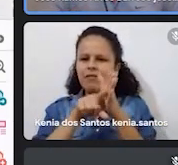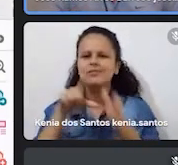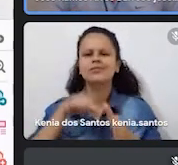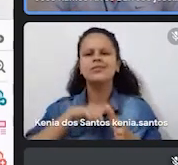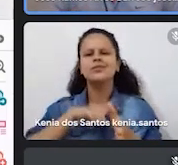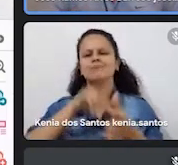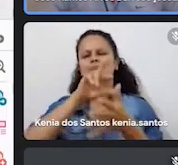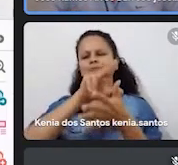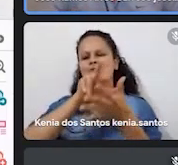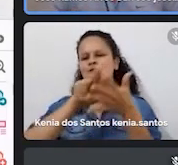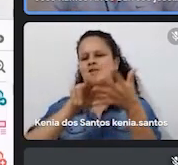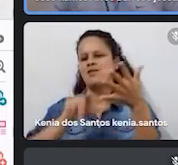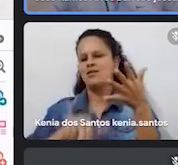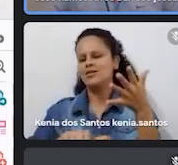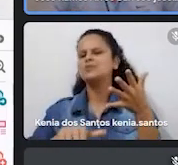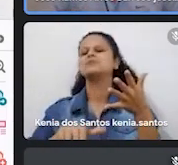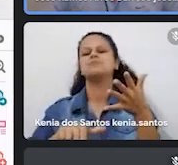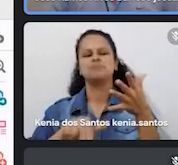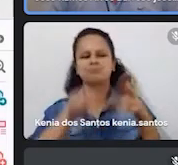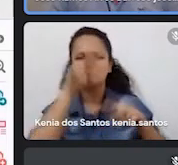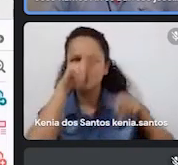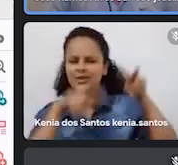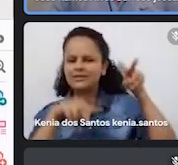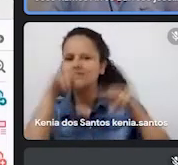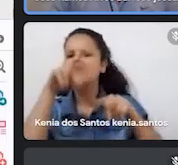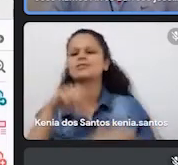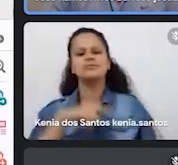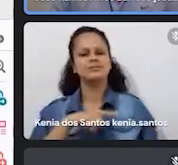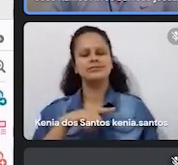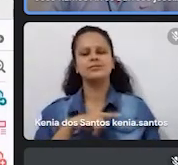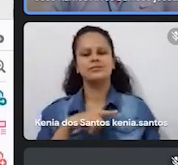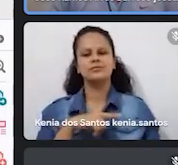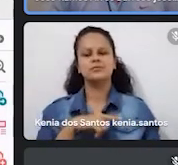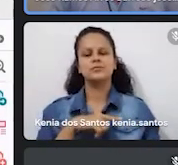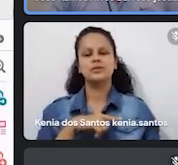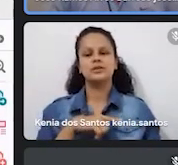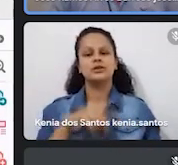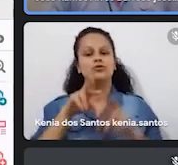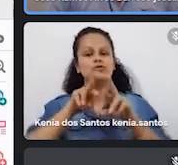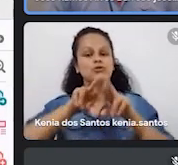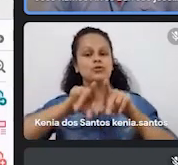risco. Cada uma o quê? Cada uma diferente da outra.